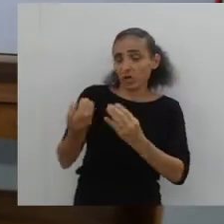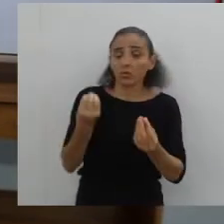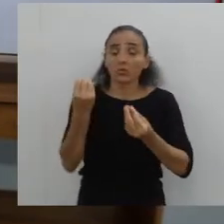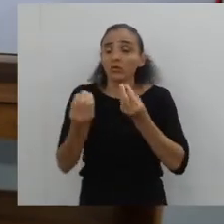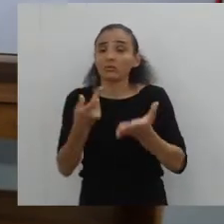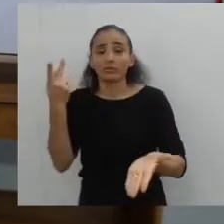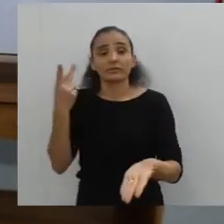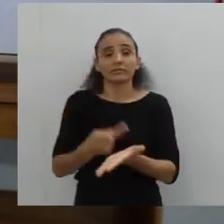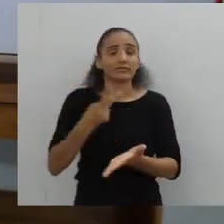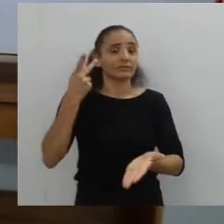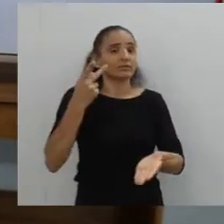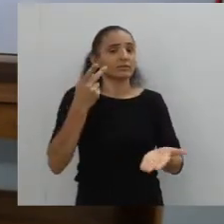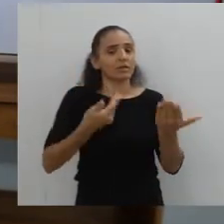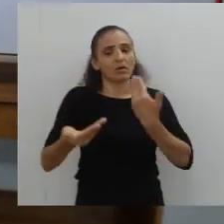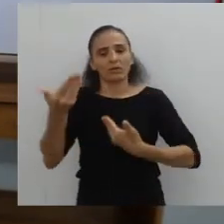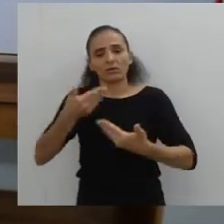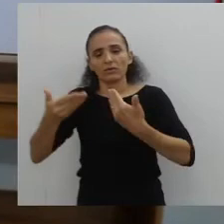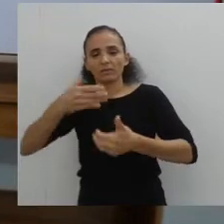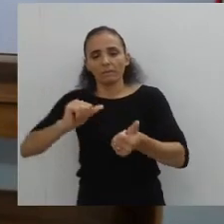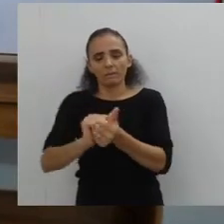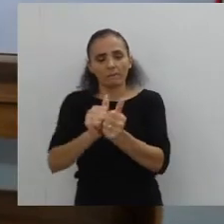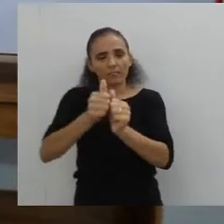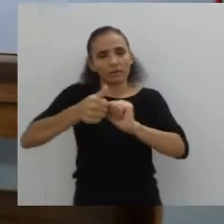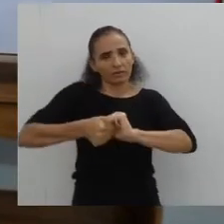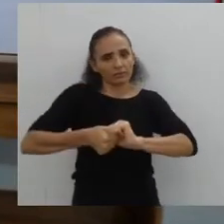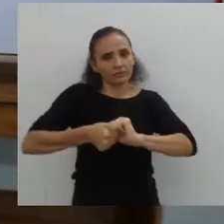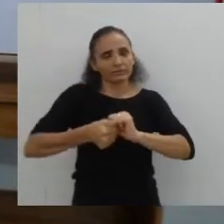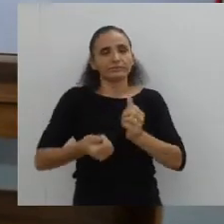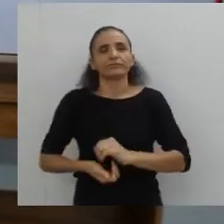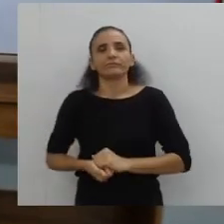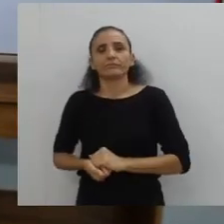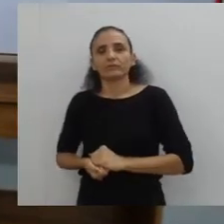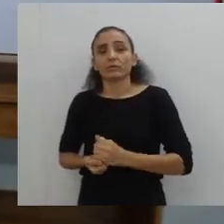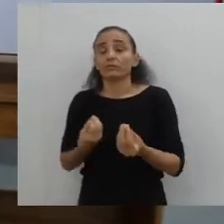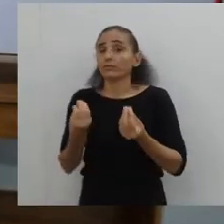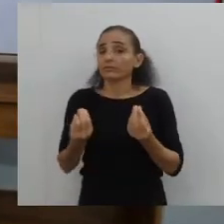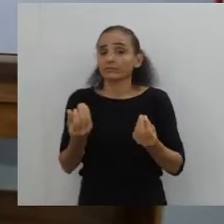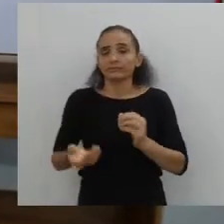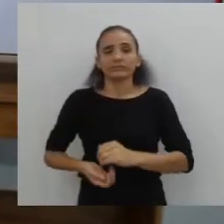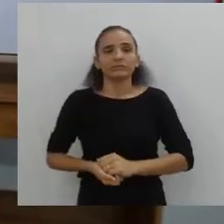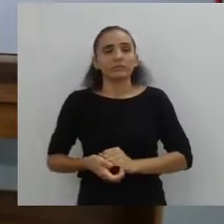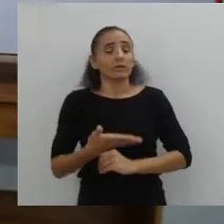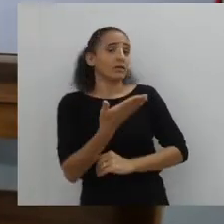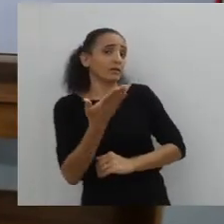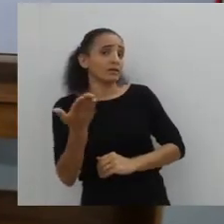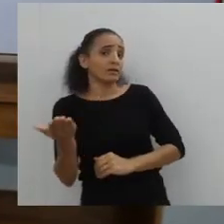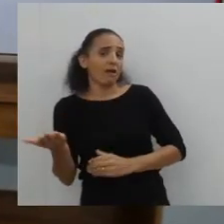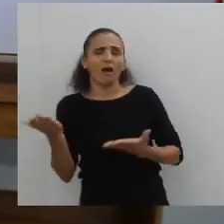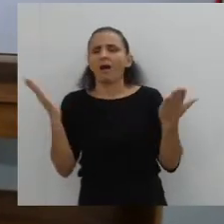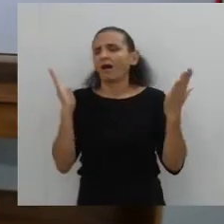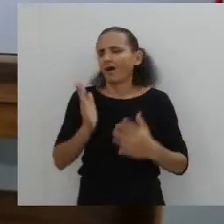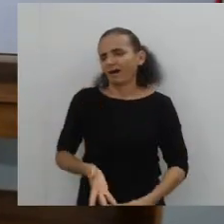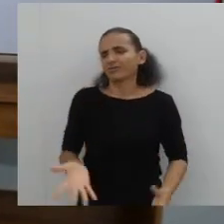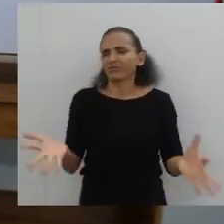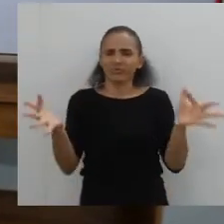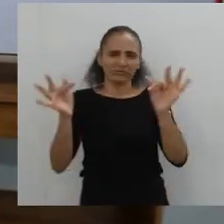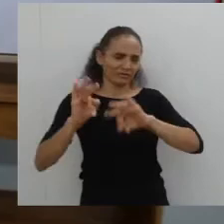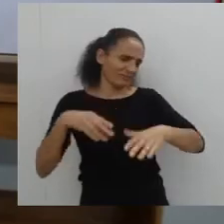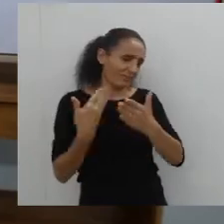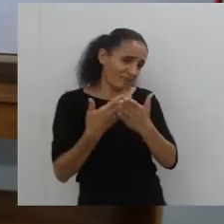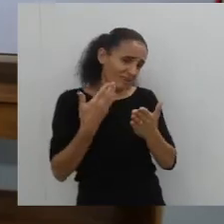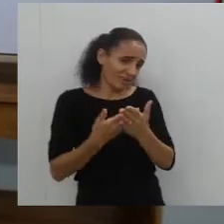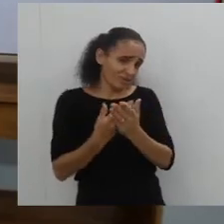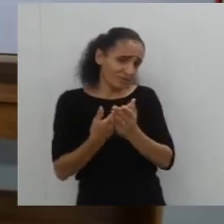produto final que o jogo pode proporcionar. Tá certo? Bom, pessoal, é o seguinte, estamos chegando na reta final da nossa aula,